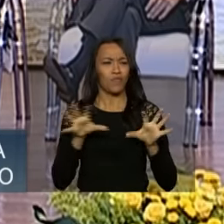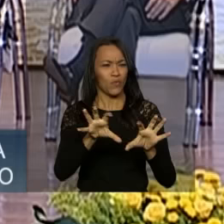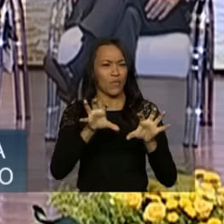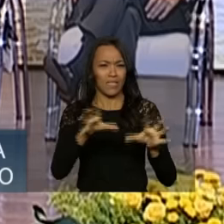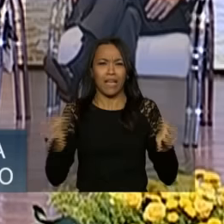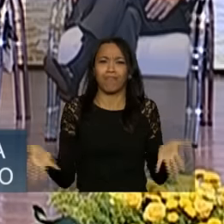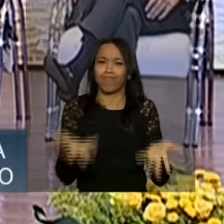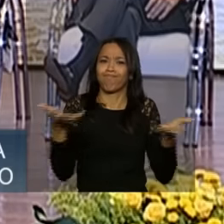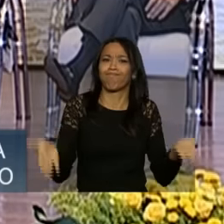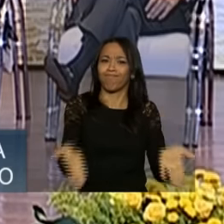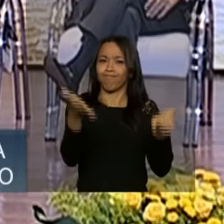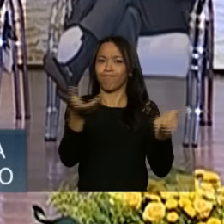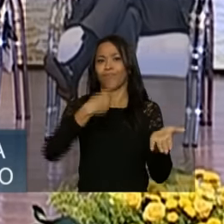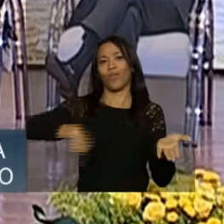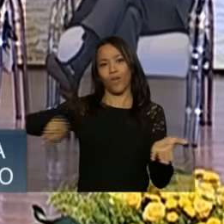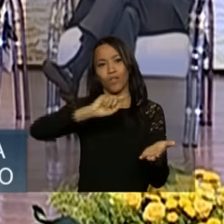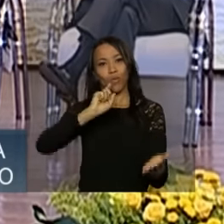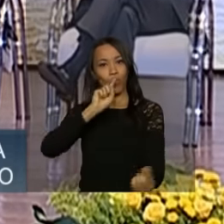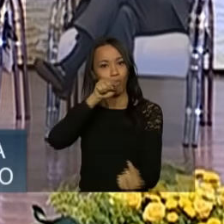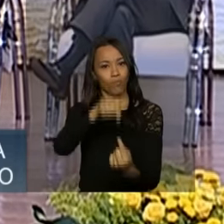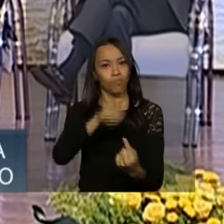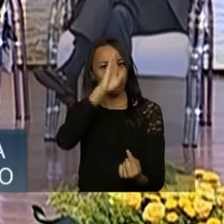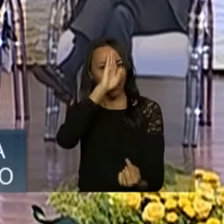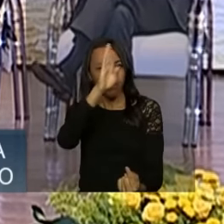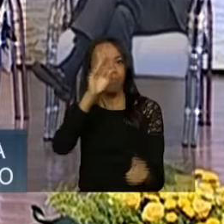questão toda nossa é o turismo.